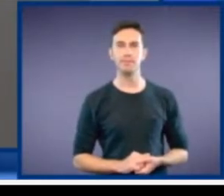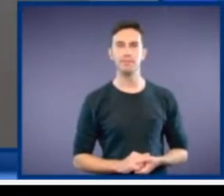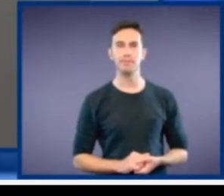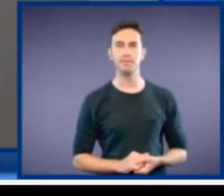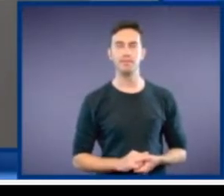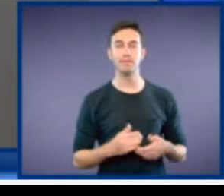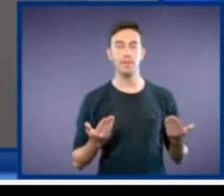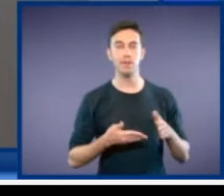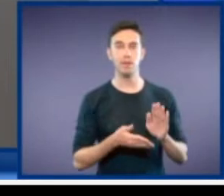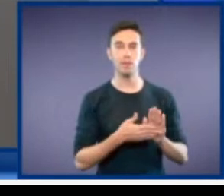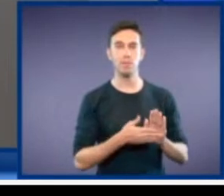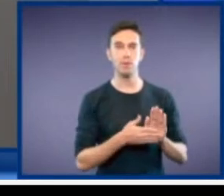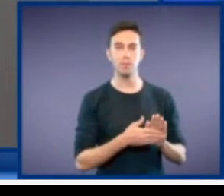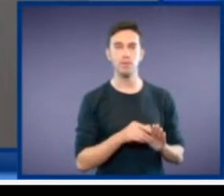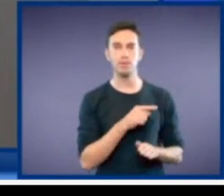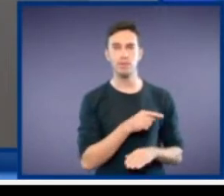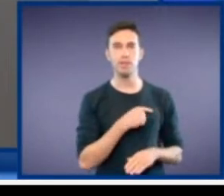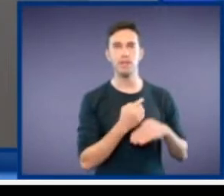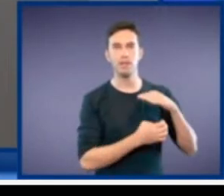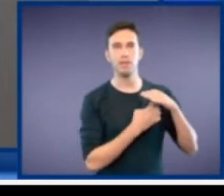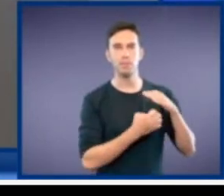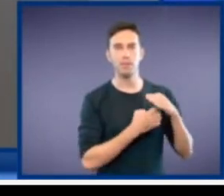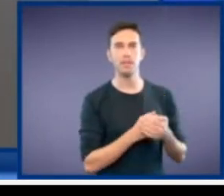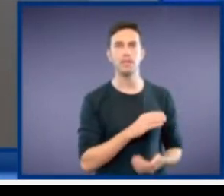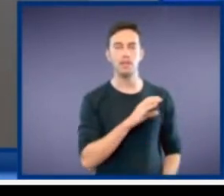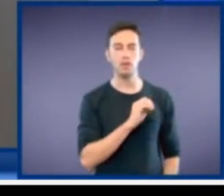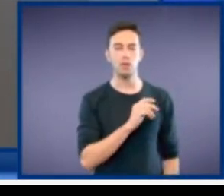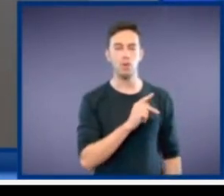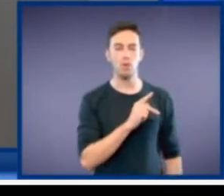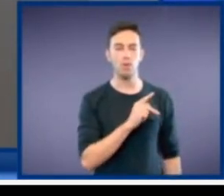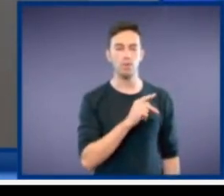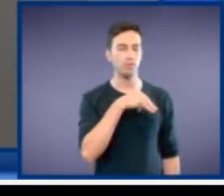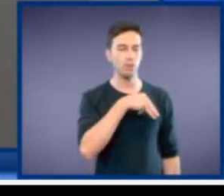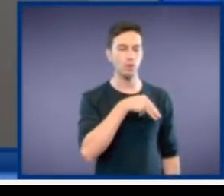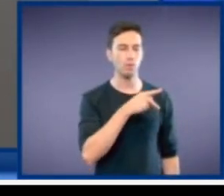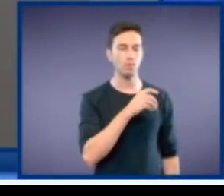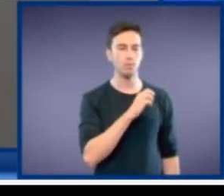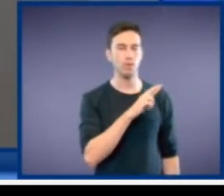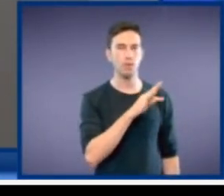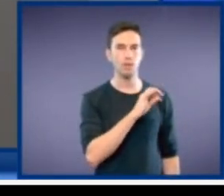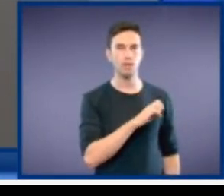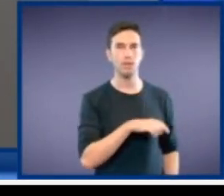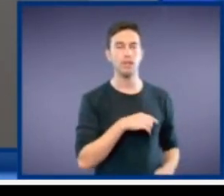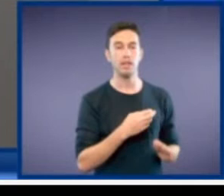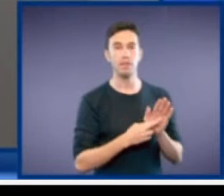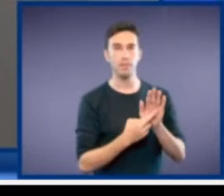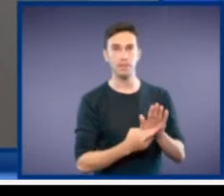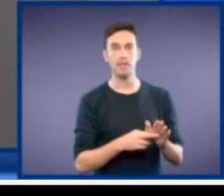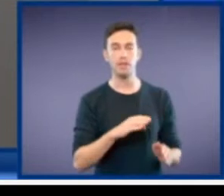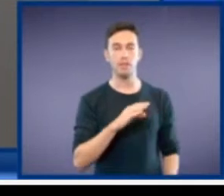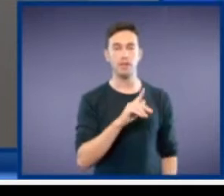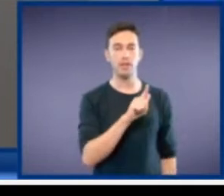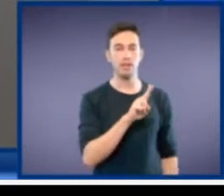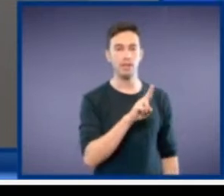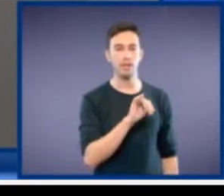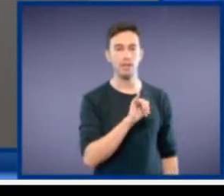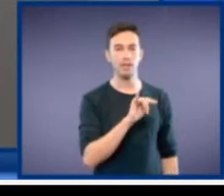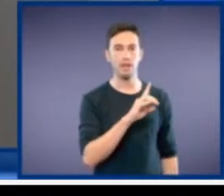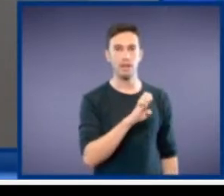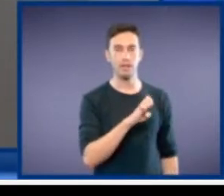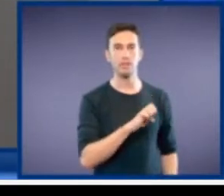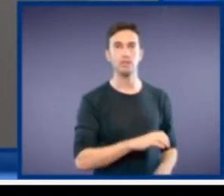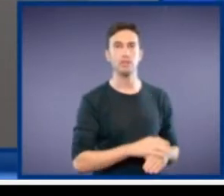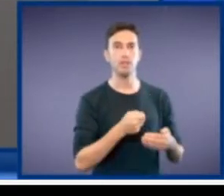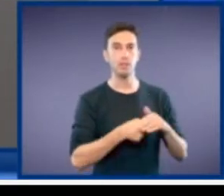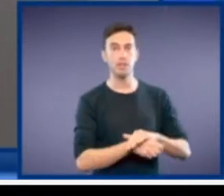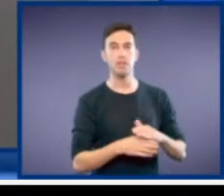Temos a proposta da proponente, Comporte Participações S.A., representada pela participante credenciada Guide Investimentos, oferta a